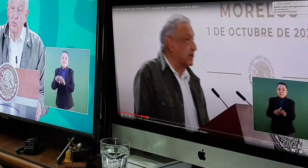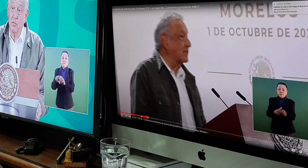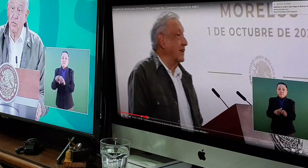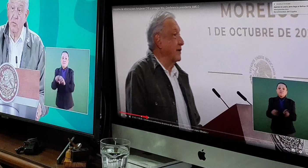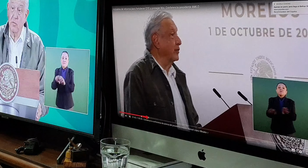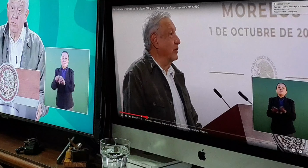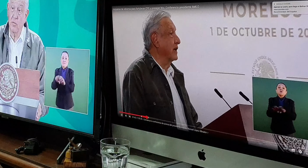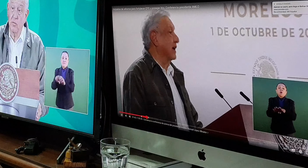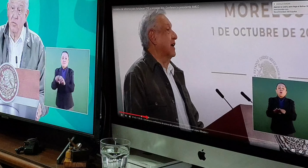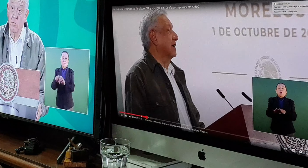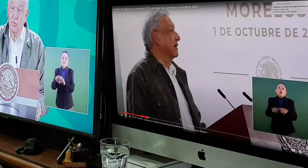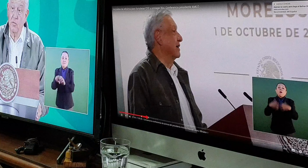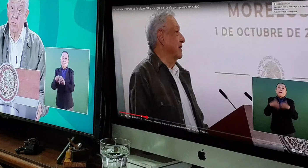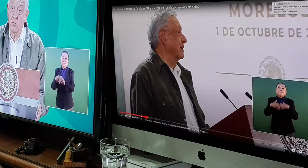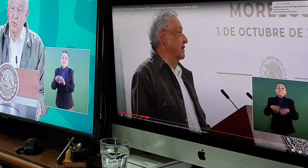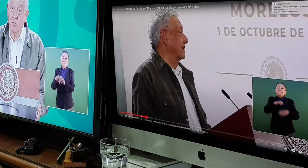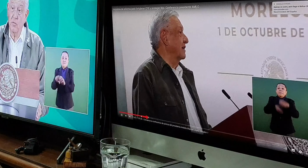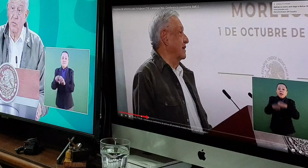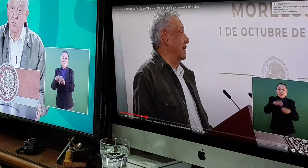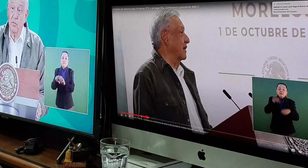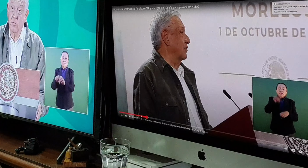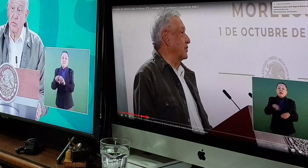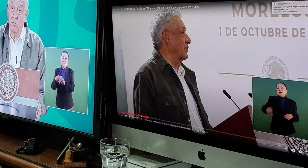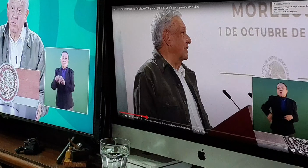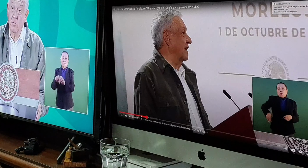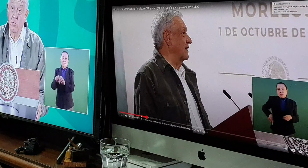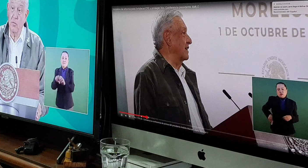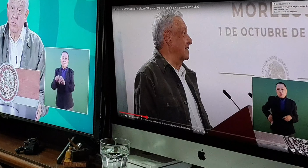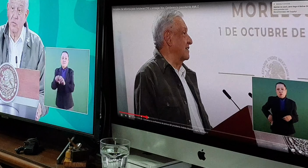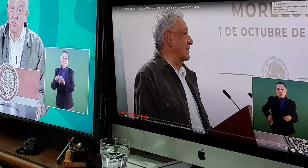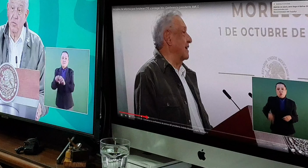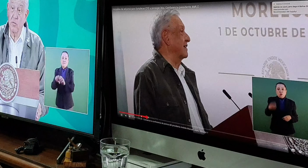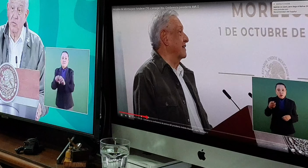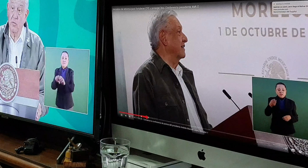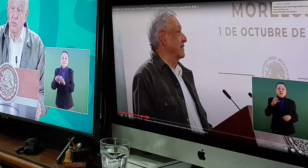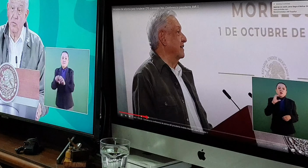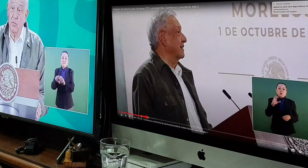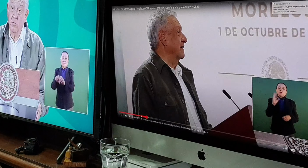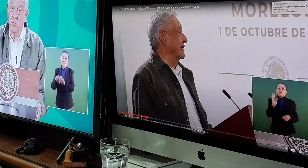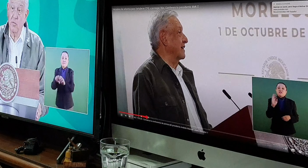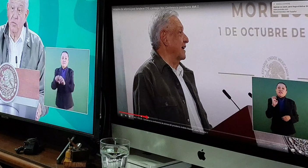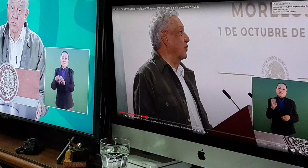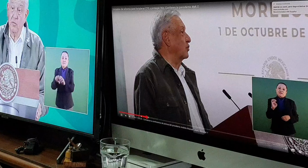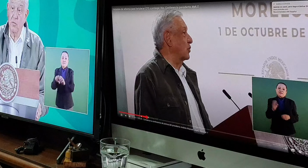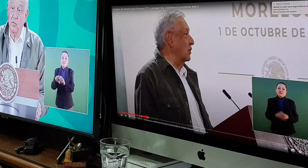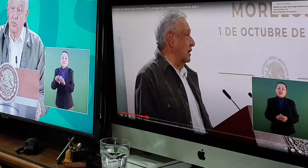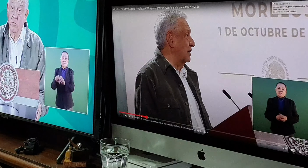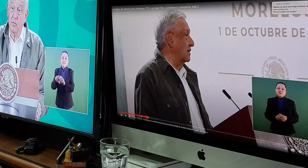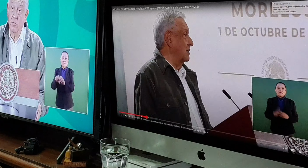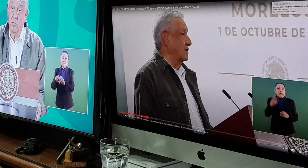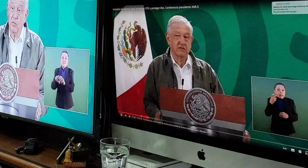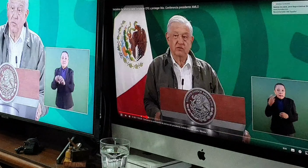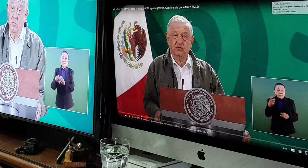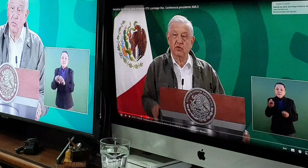como empresa pública la Comisión Federal de Electricidad, que